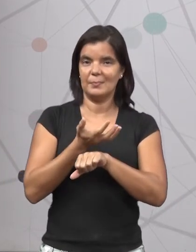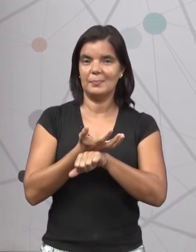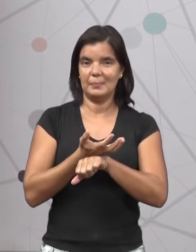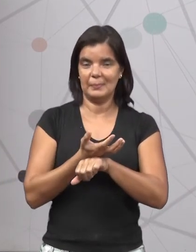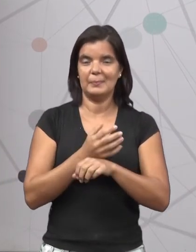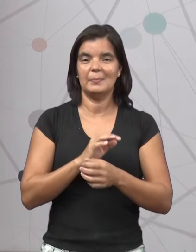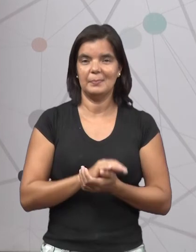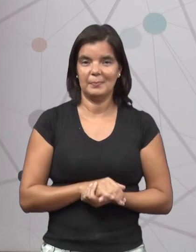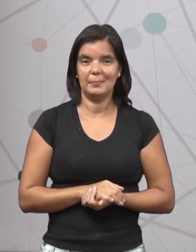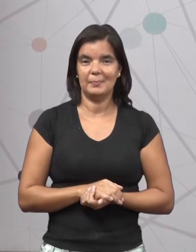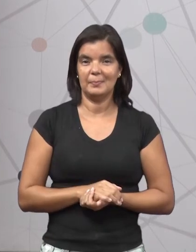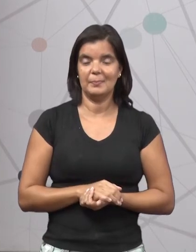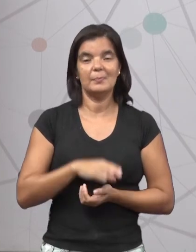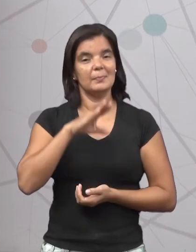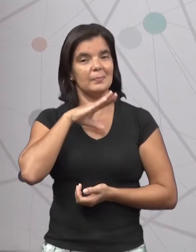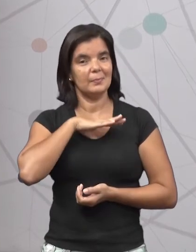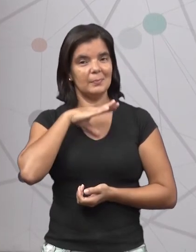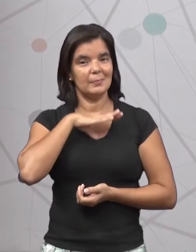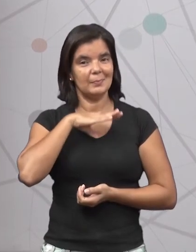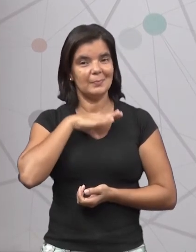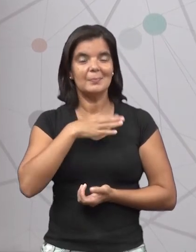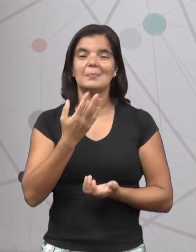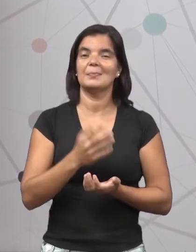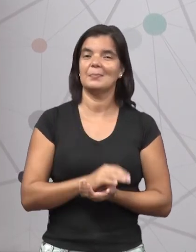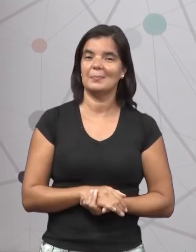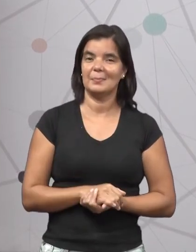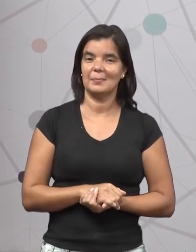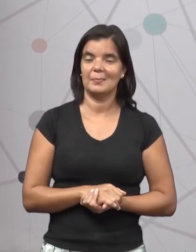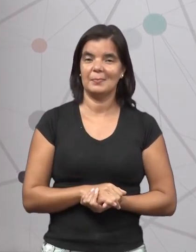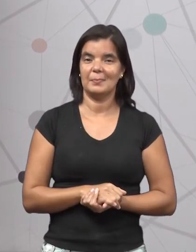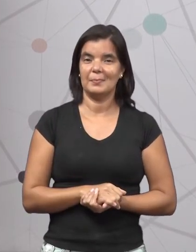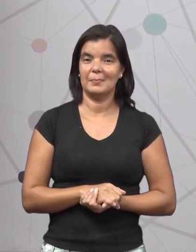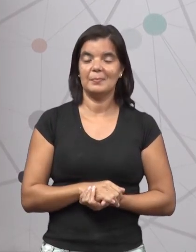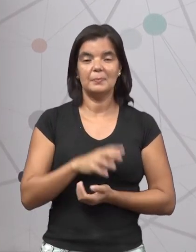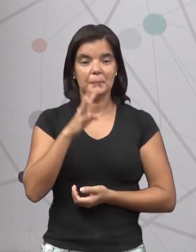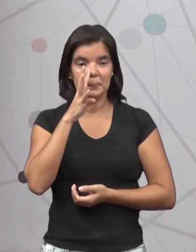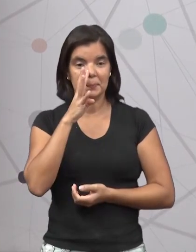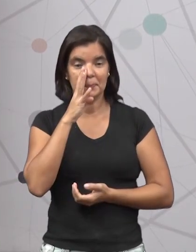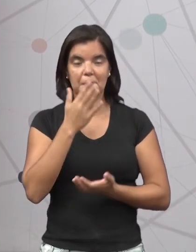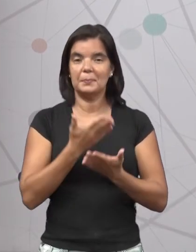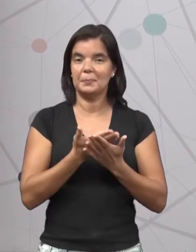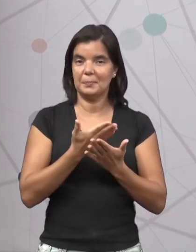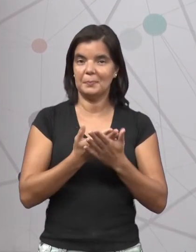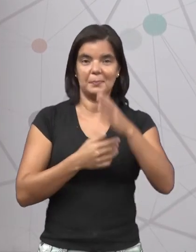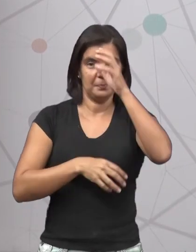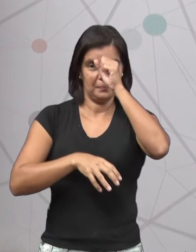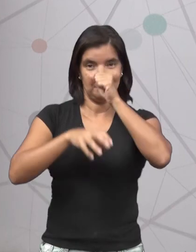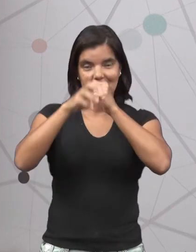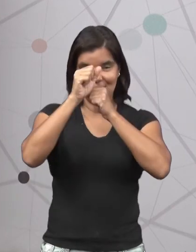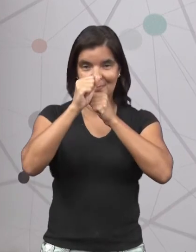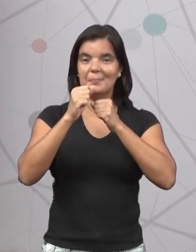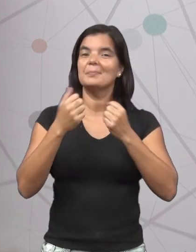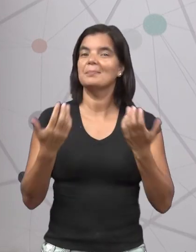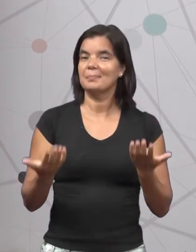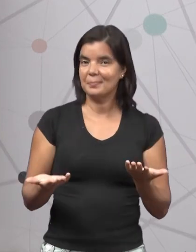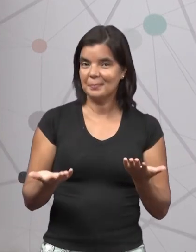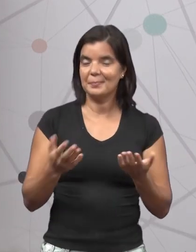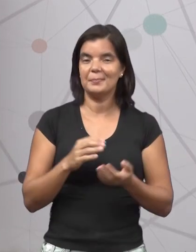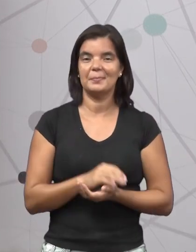outras disciplinas como língua portuguesa e assistindo às aulas para aprender muito